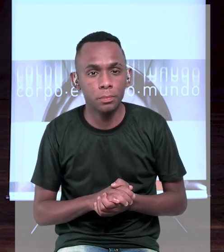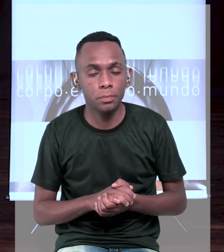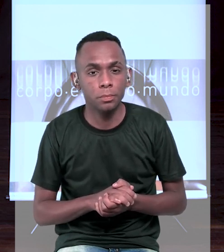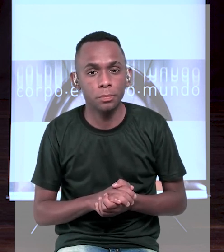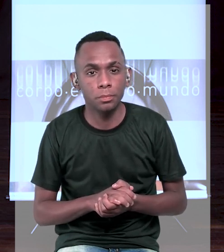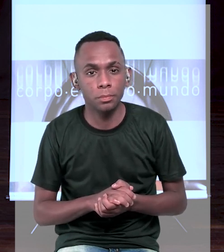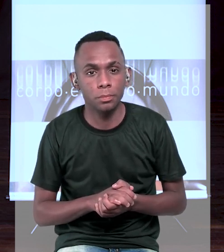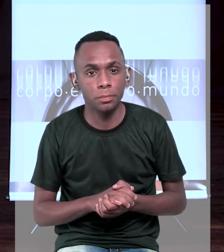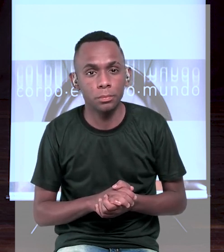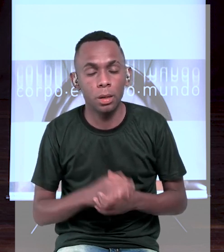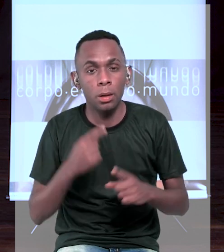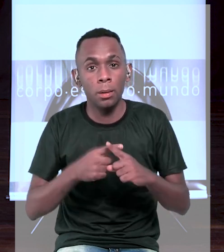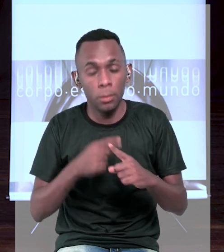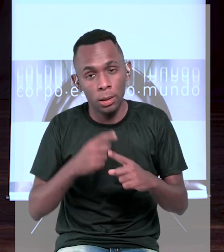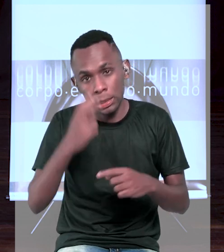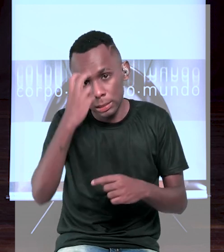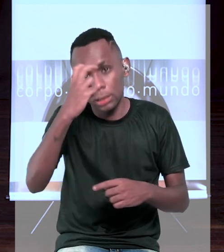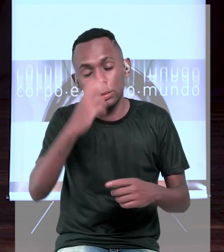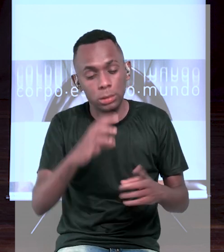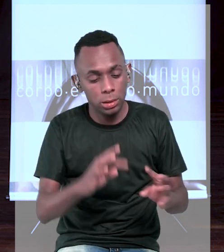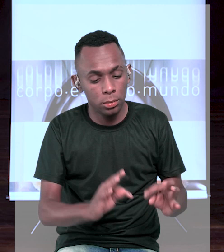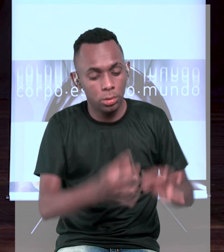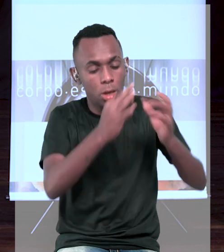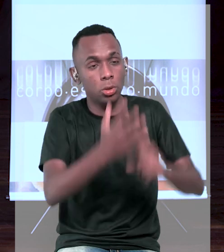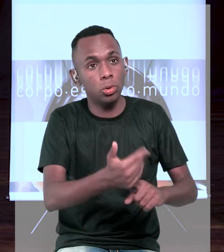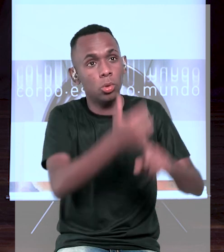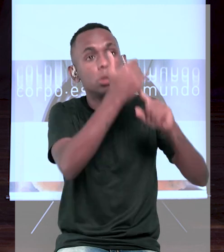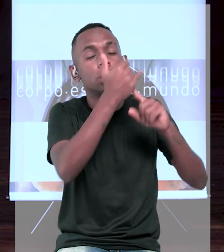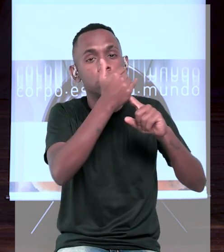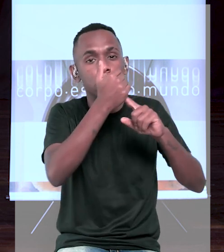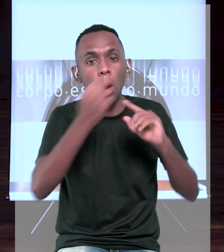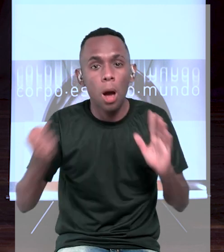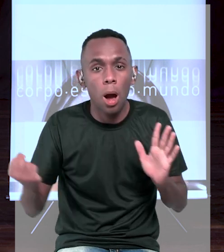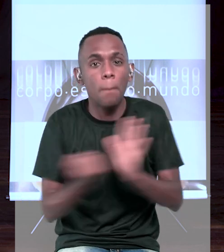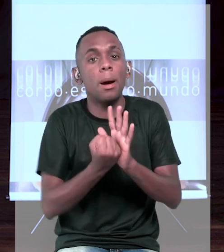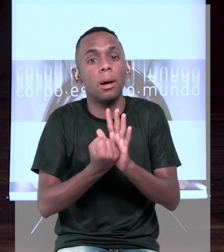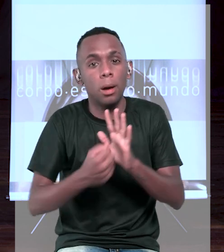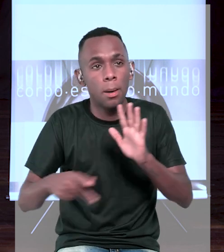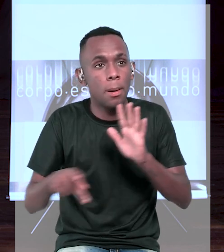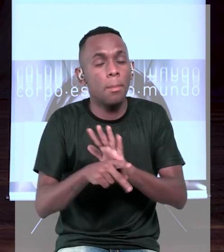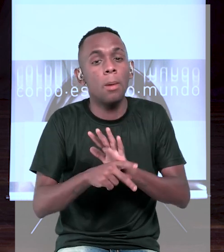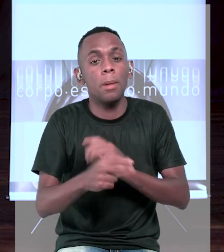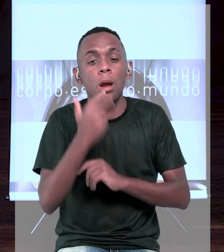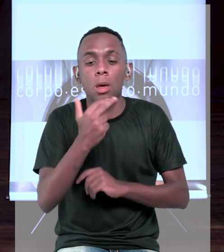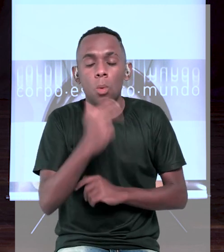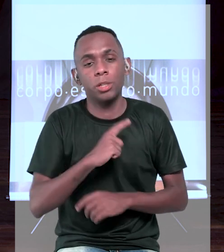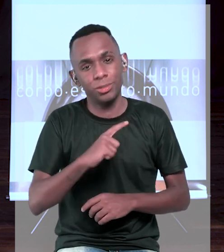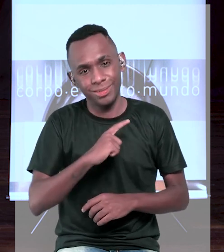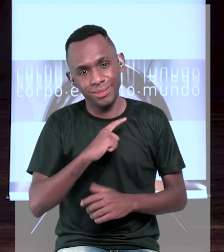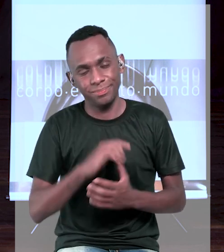Pois a inteligência artificial se afirmou como sujeito de linguagem.